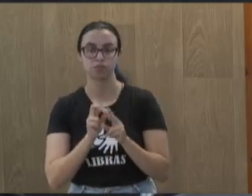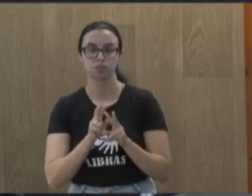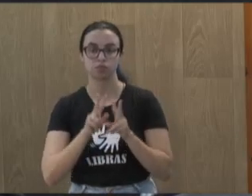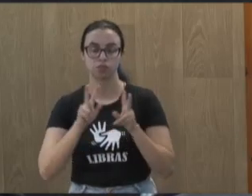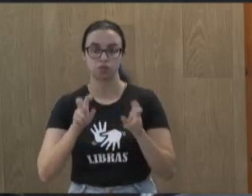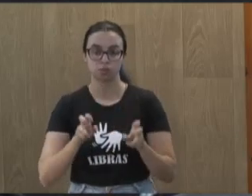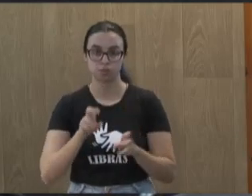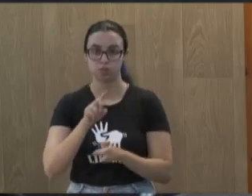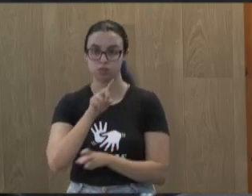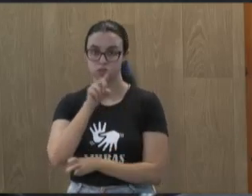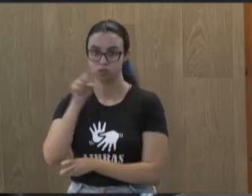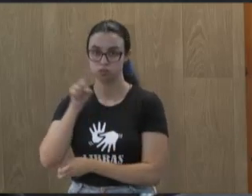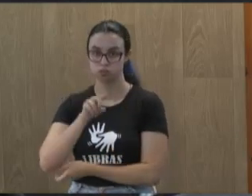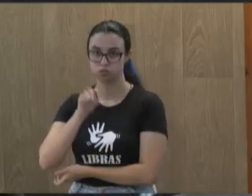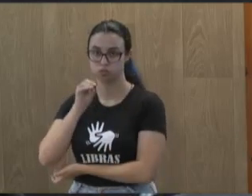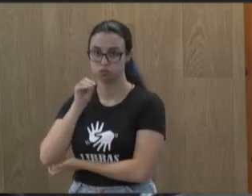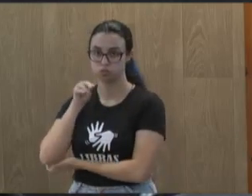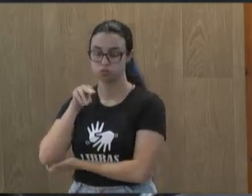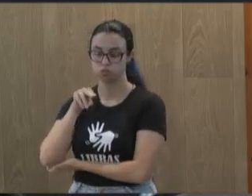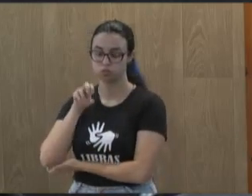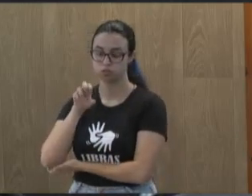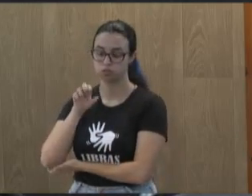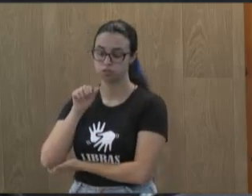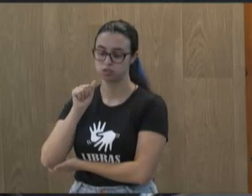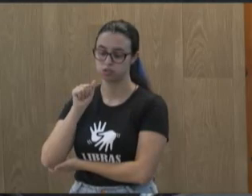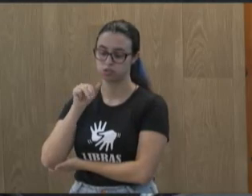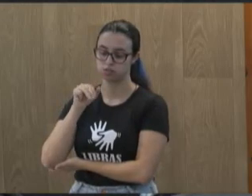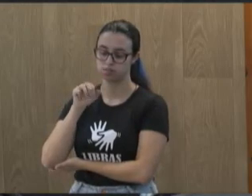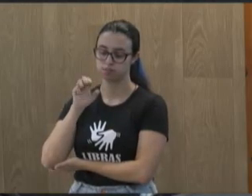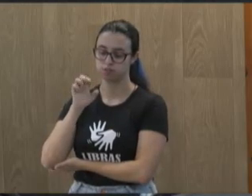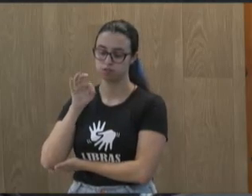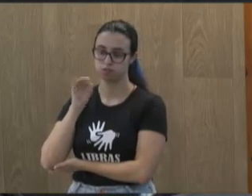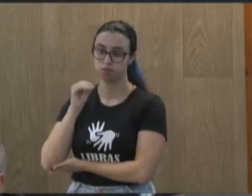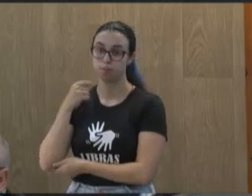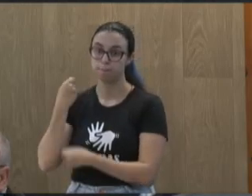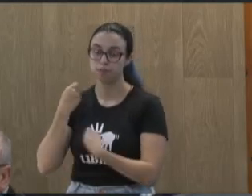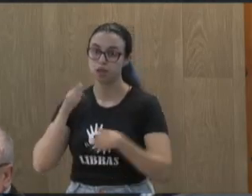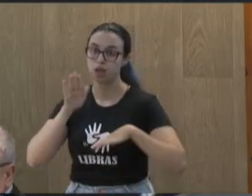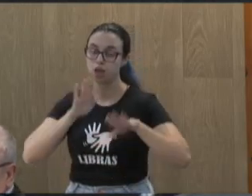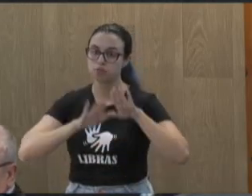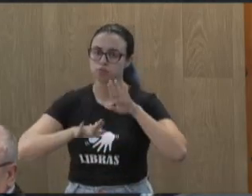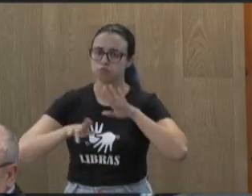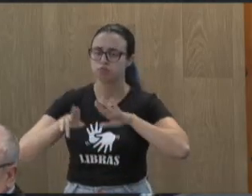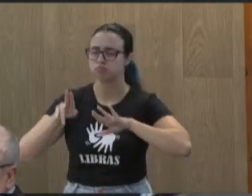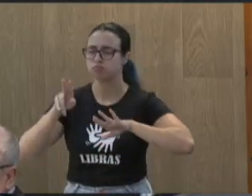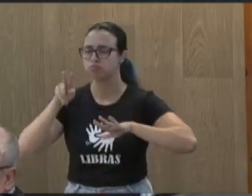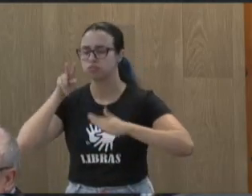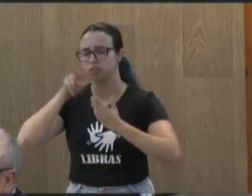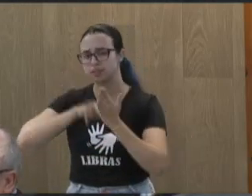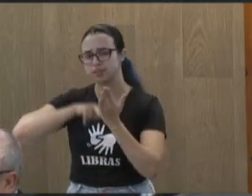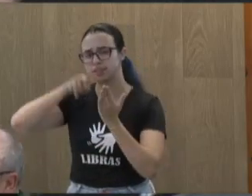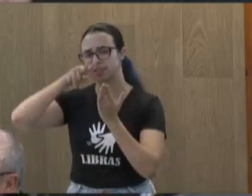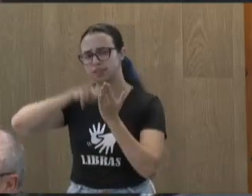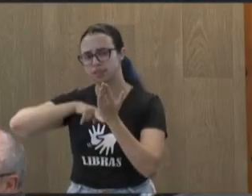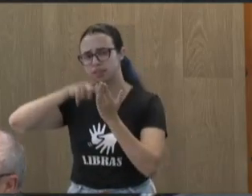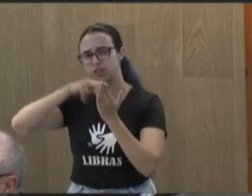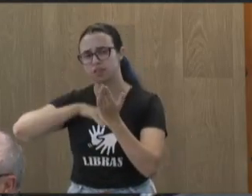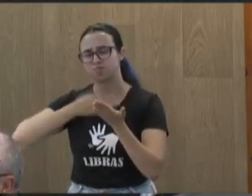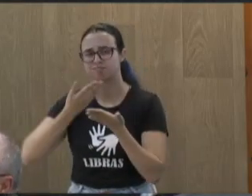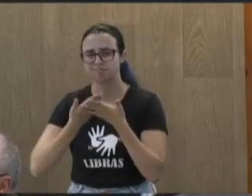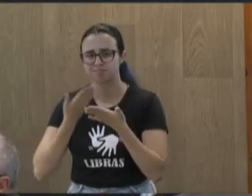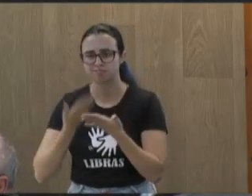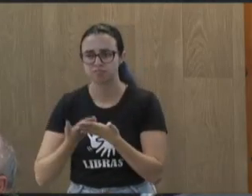zoneamento tem que ser visto com muita cautela. Até o último, os dois últimos agora, eu